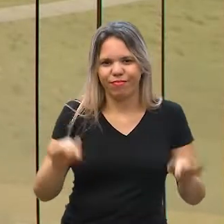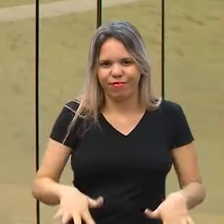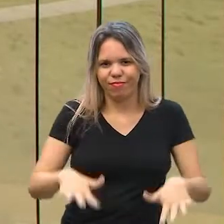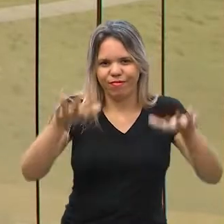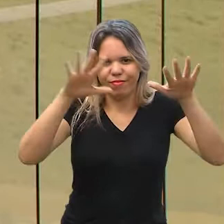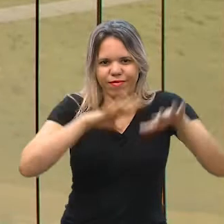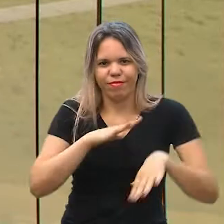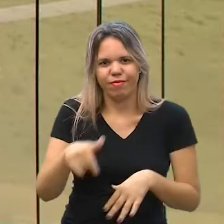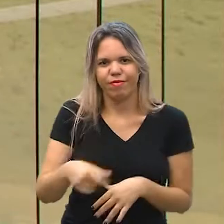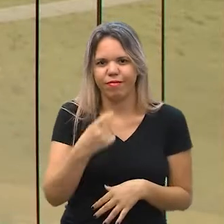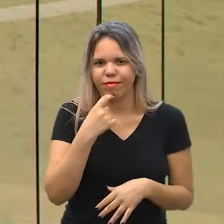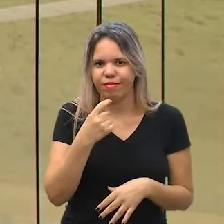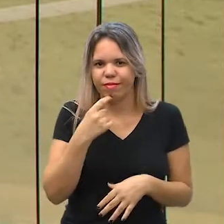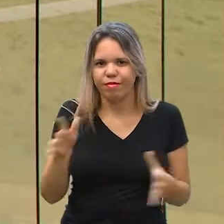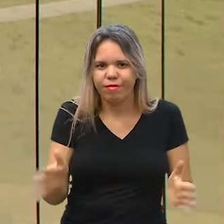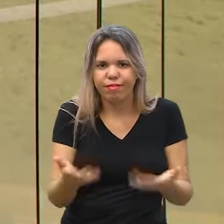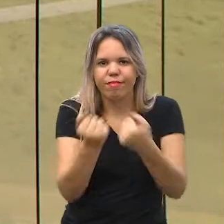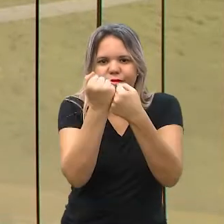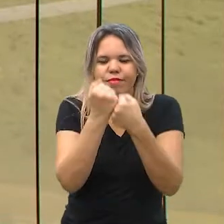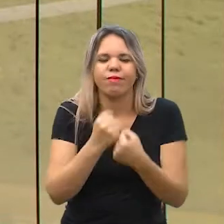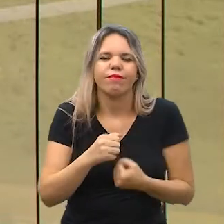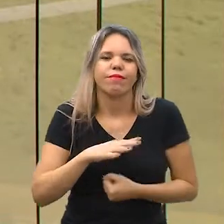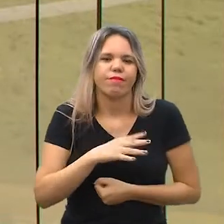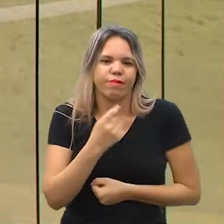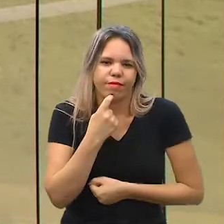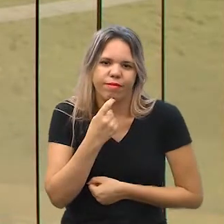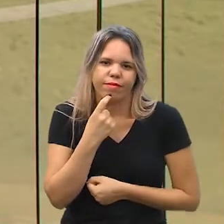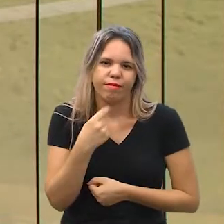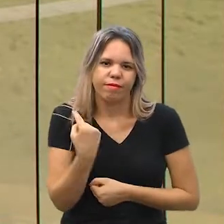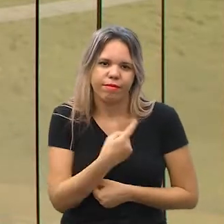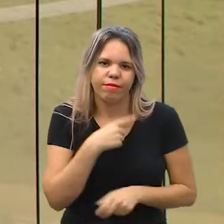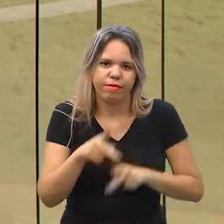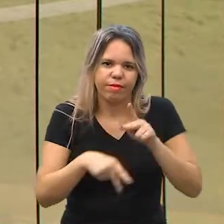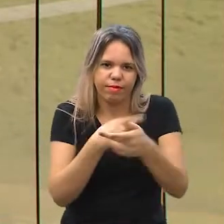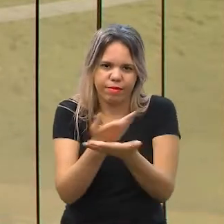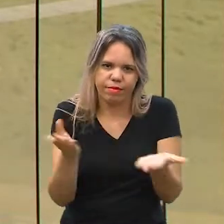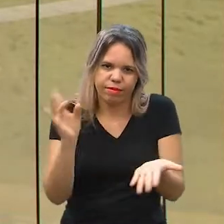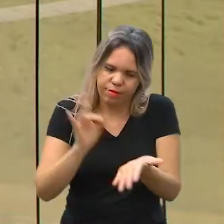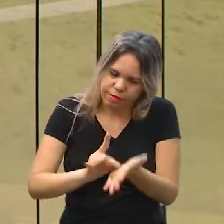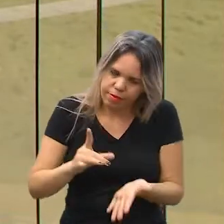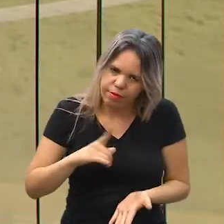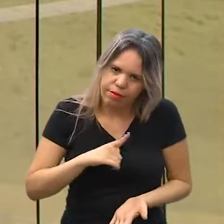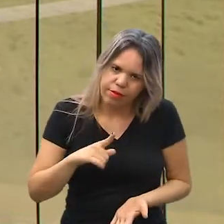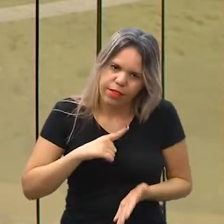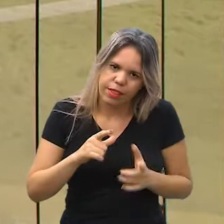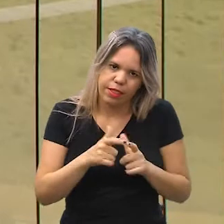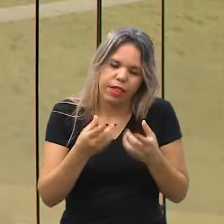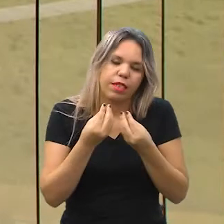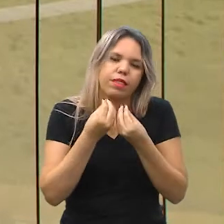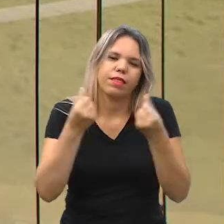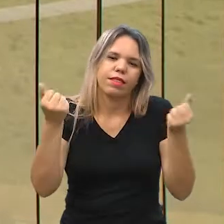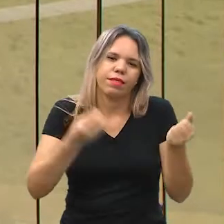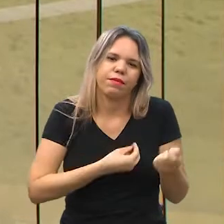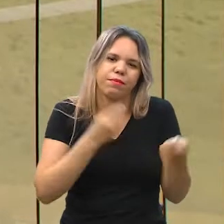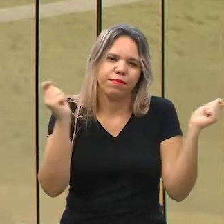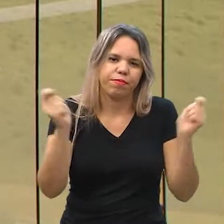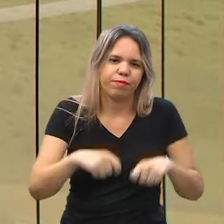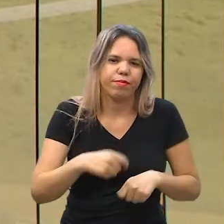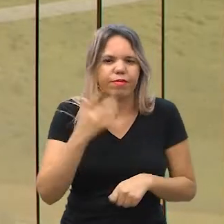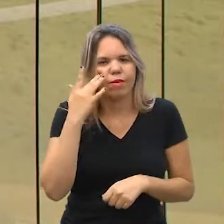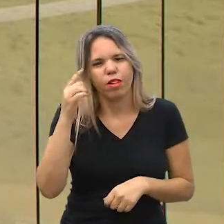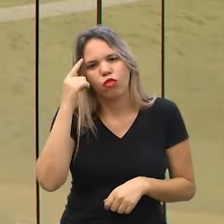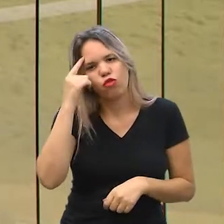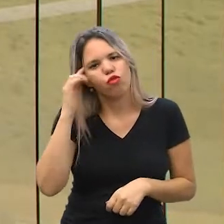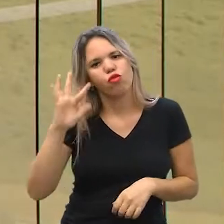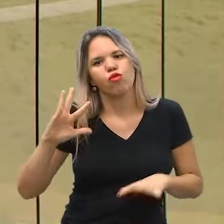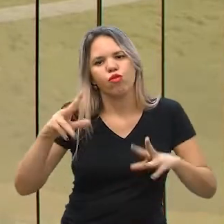vivendo nessa cidade e contribuindo com essa cidade para que nossa população realmente tenha a maior qualidade de vida possível. Esse acho que é um